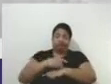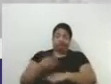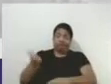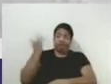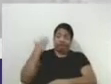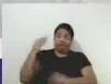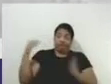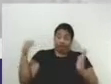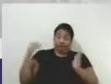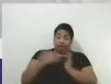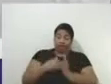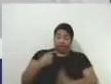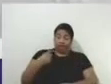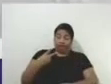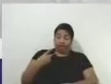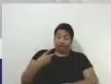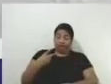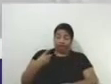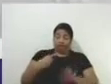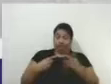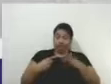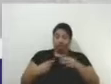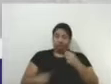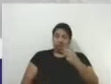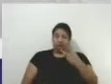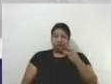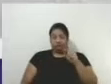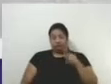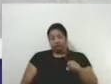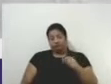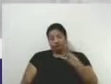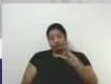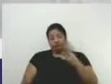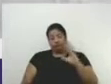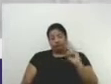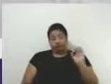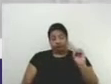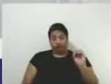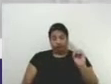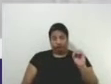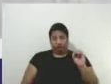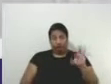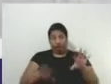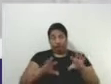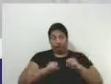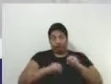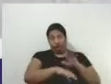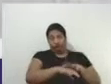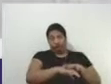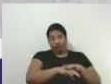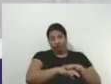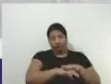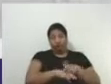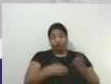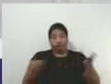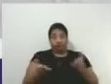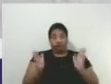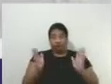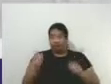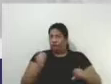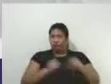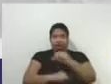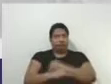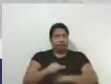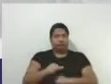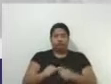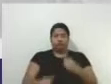.300 casos. O vereador Lelo já atualizou, passamos de 3.500 casos. E